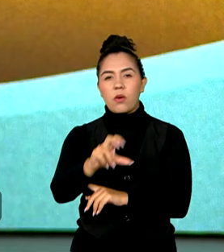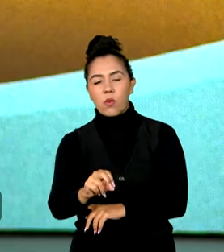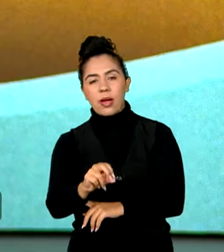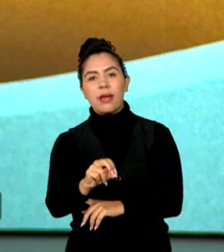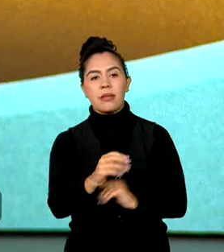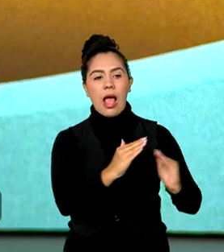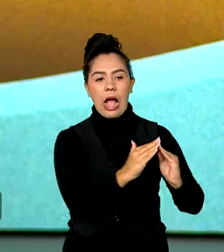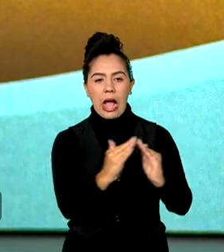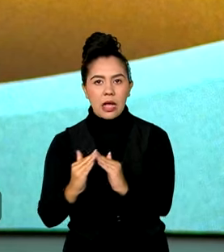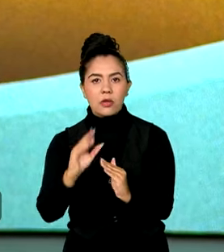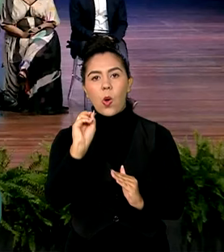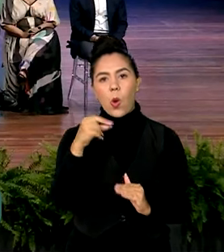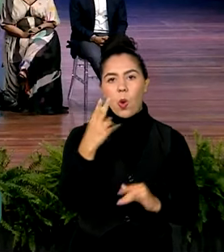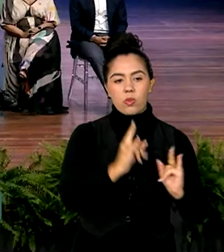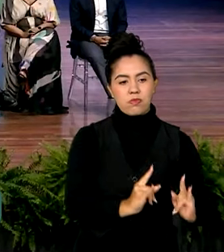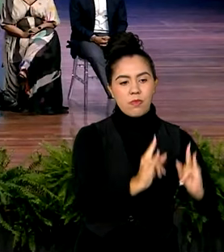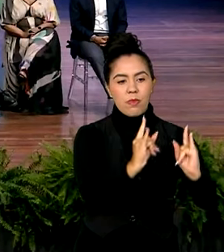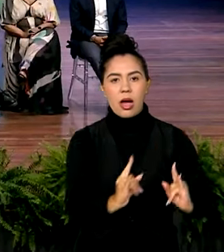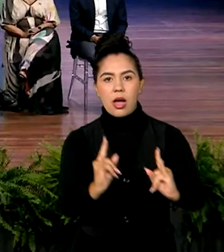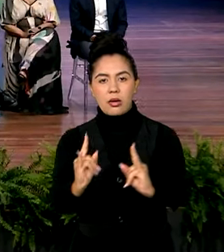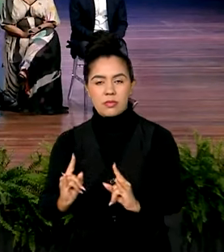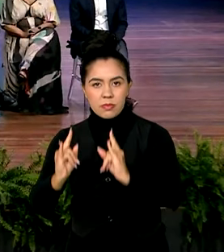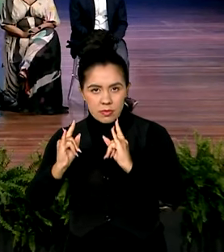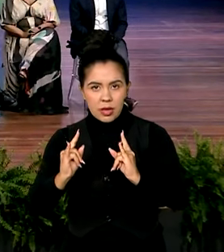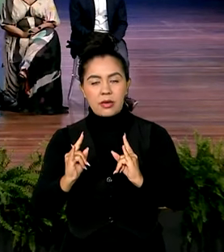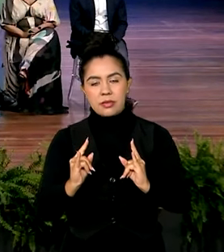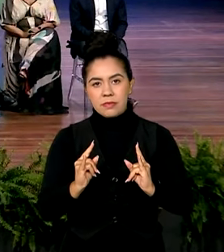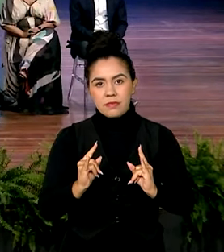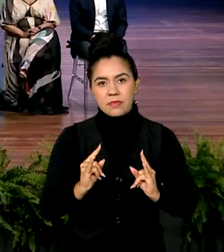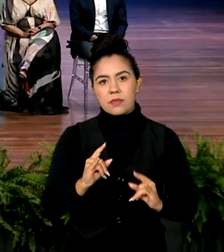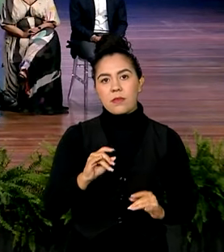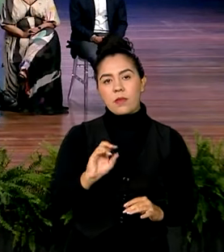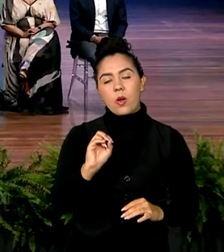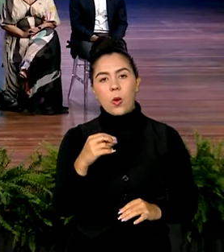ou até pequenos módulos de 50 unidades habitacionais espalhados pelo país.